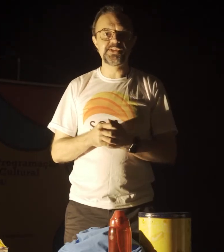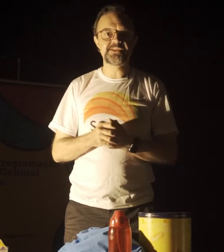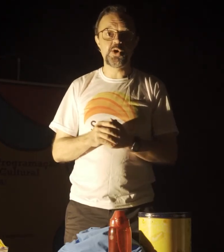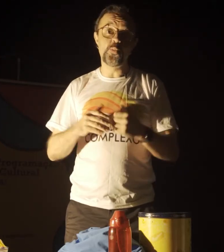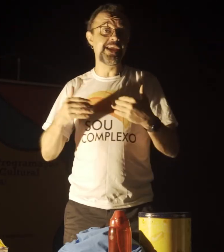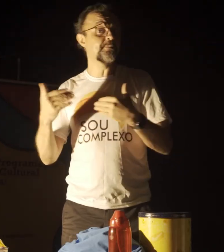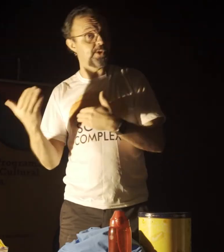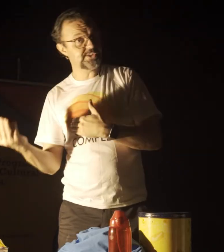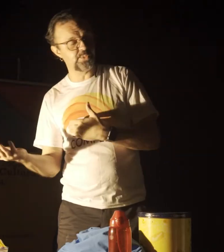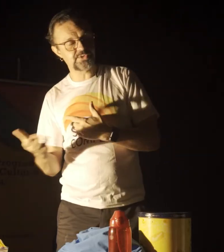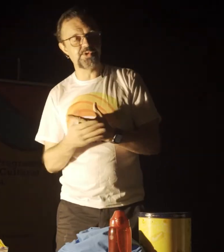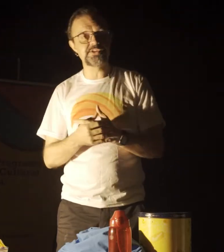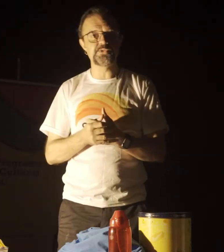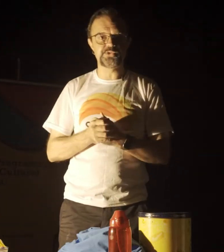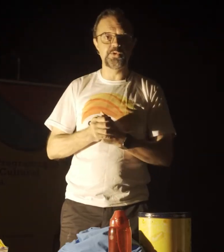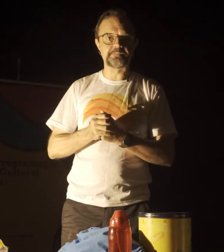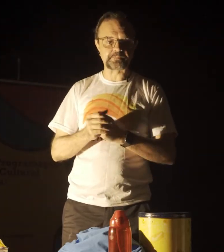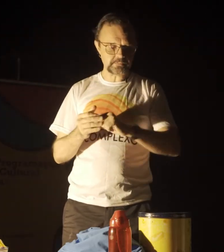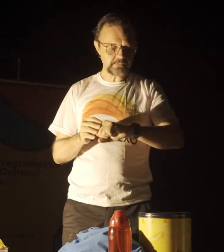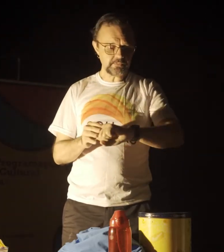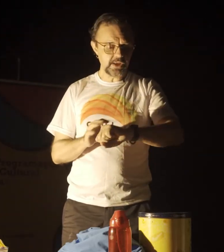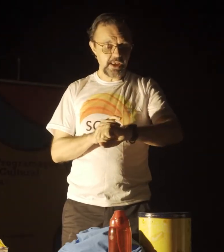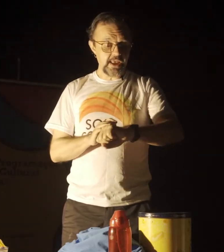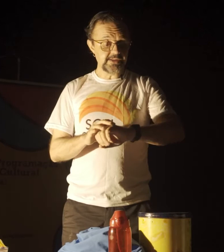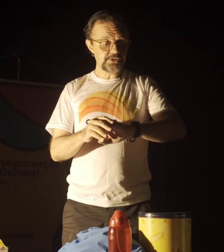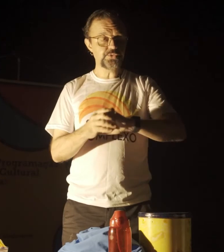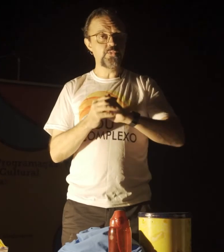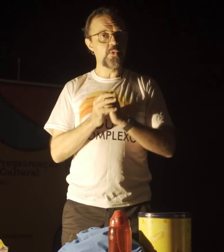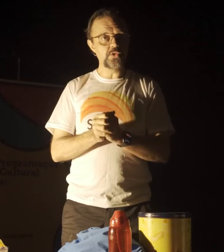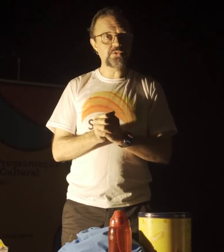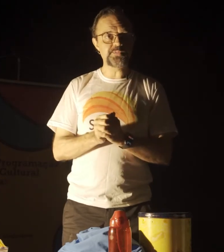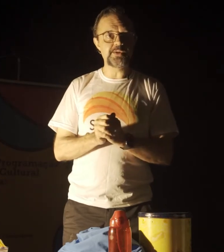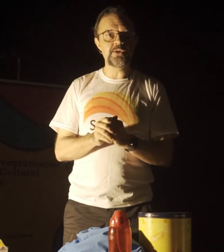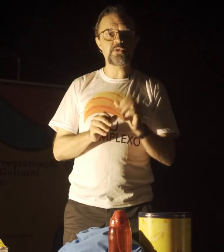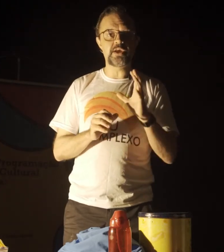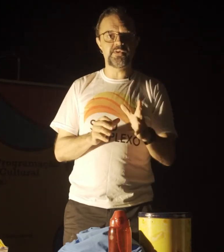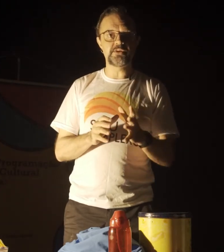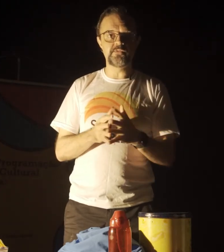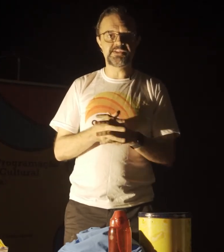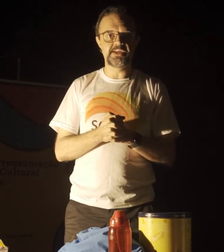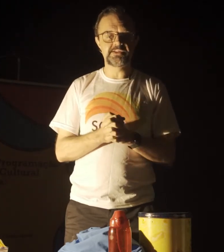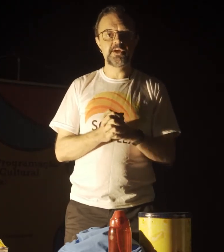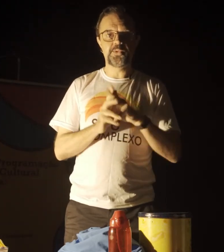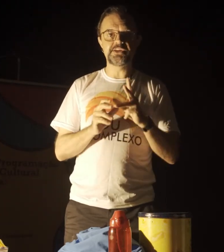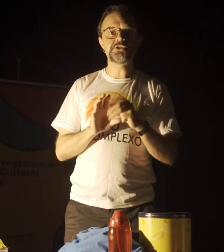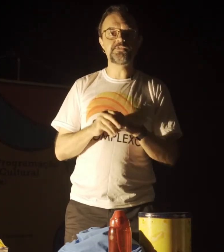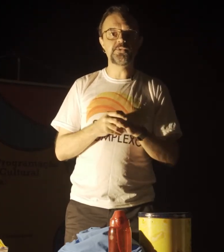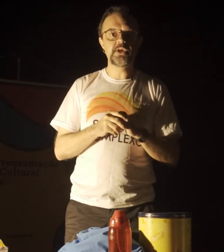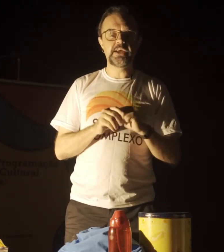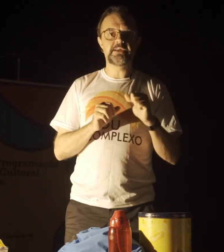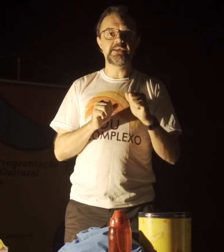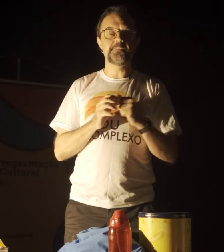mesmas cores, ou bem próximo às cores que o Sol. Existe um outro experimento que eu quero fazer com vocês, porque a